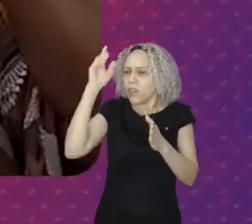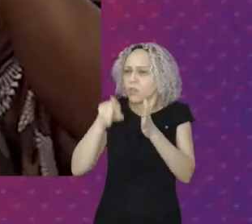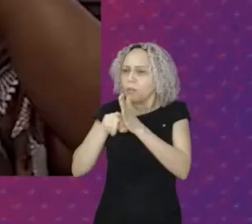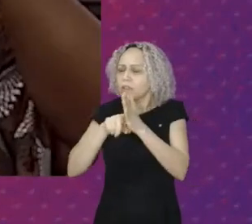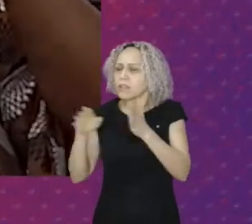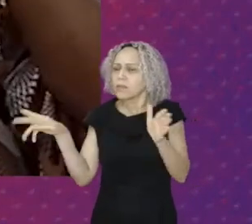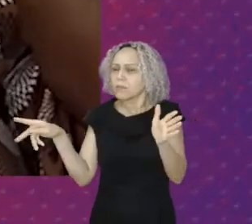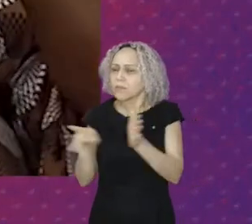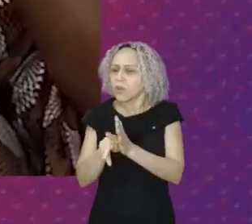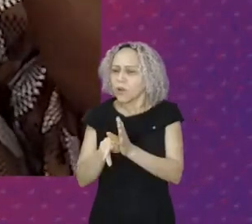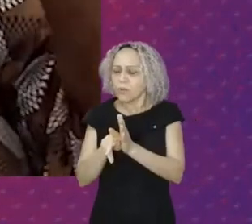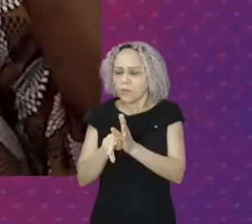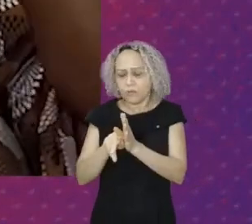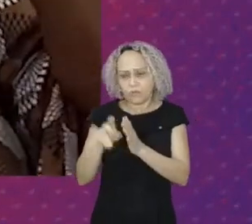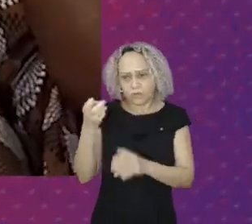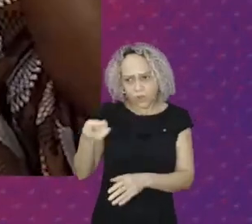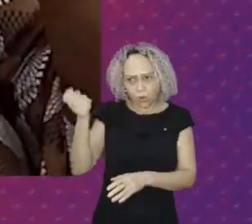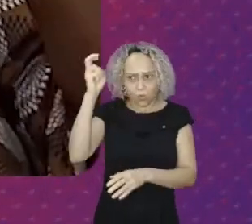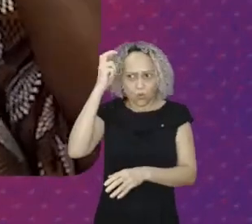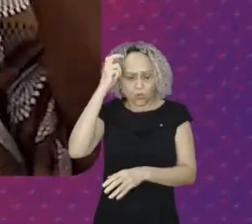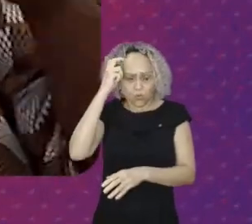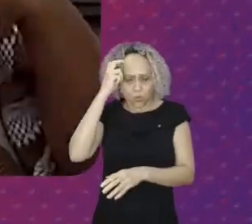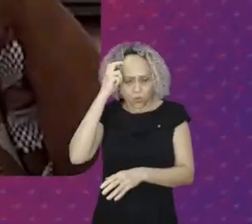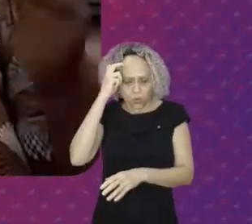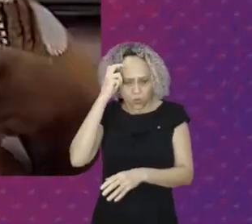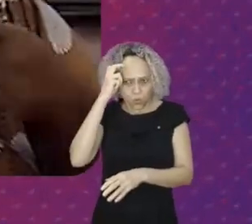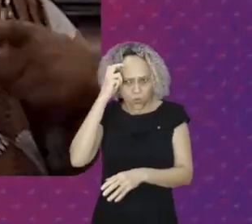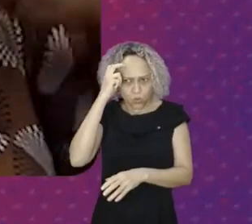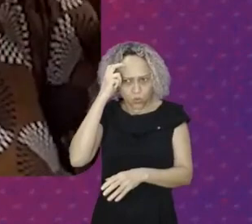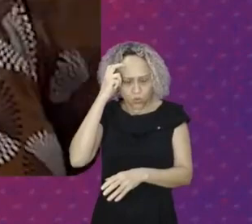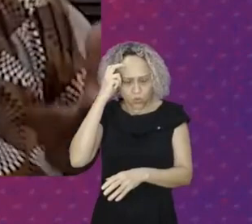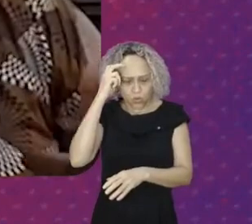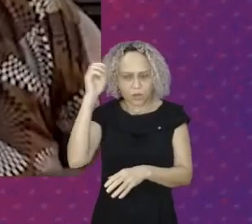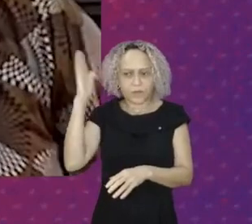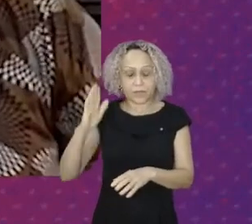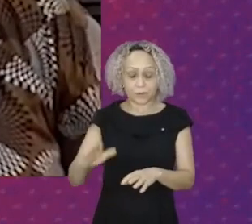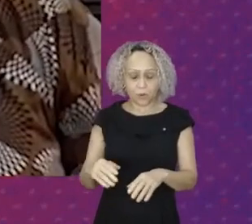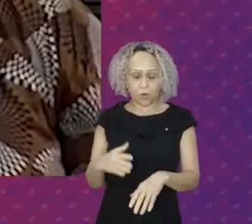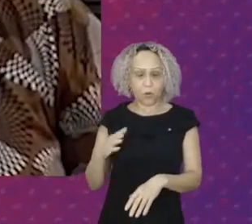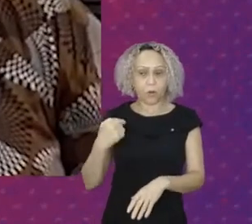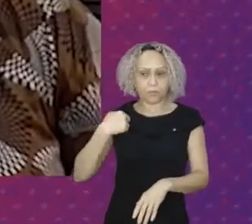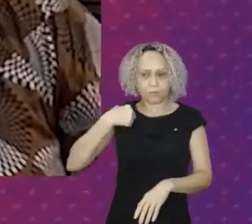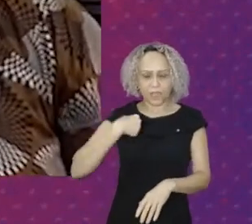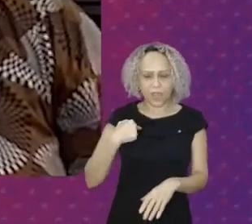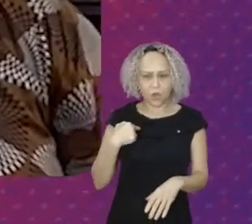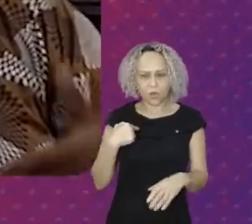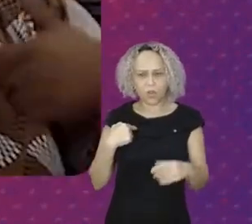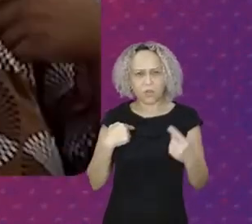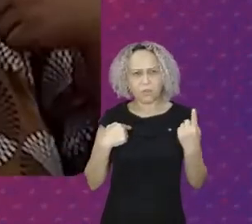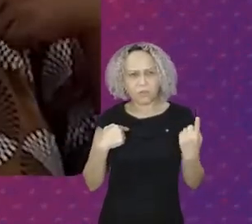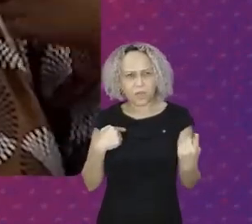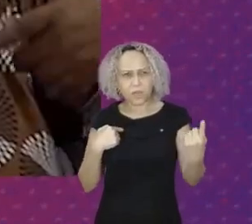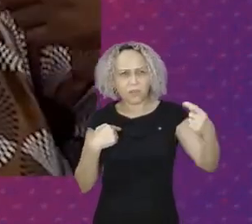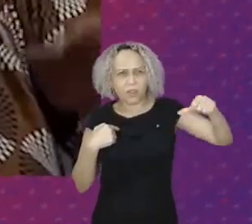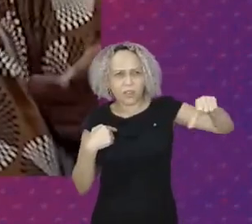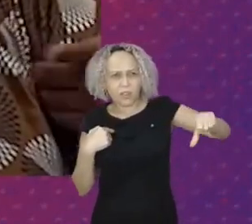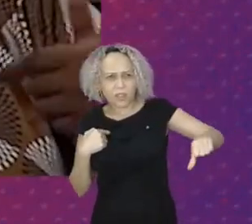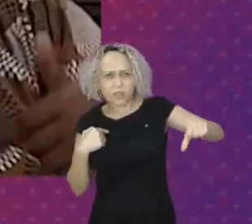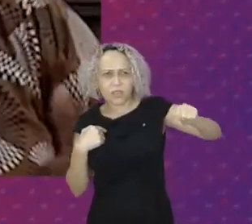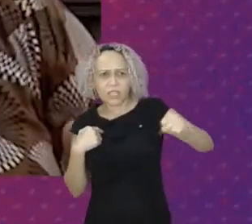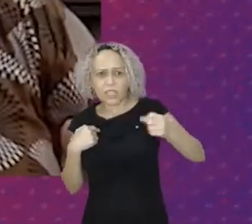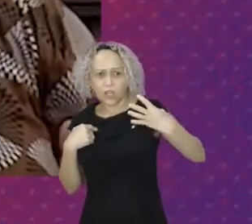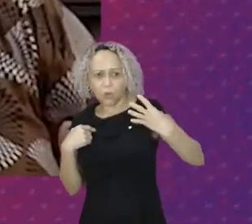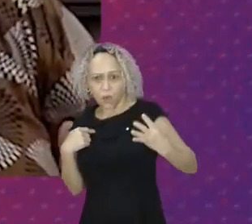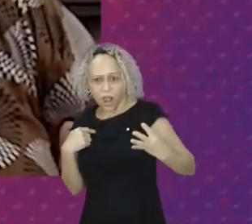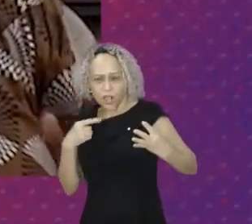veja bem, eu sou professora de escola pública, né? Desde 84. Então, o que acontecia dentro